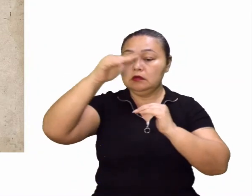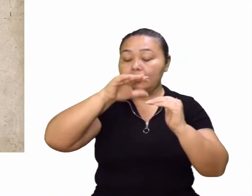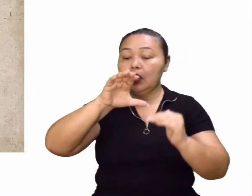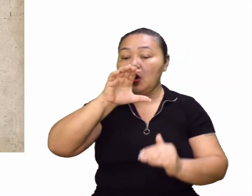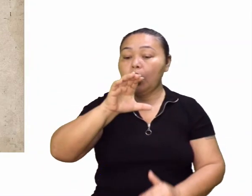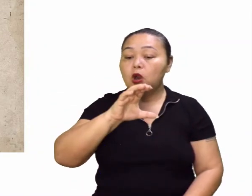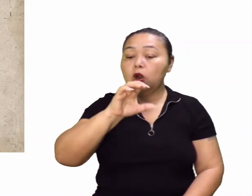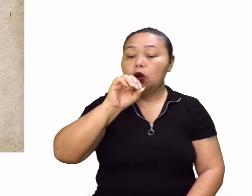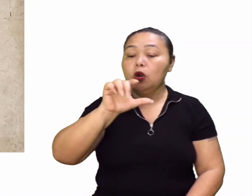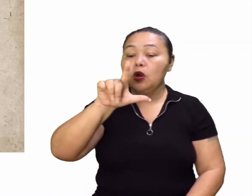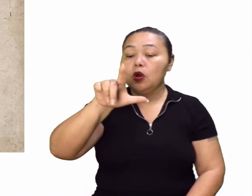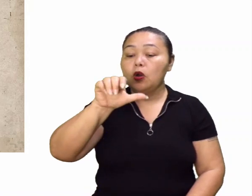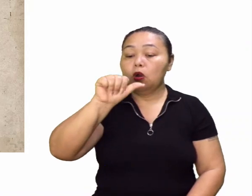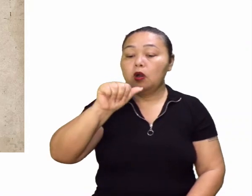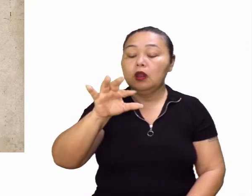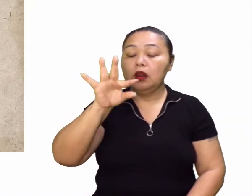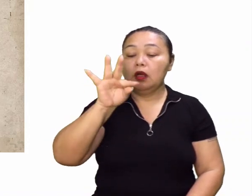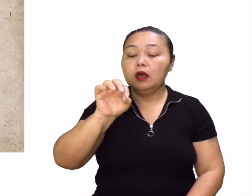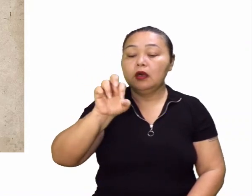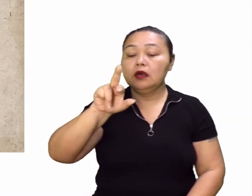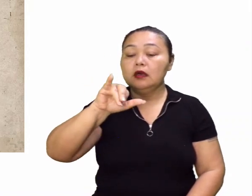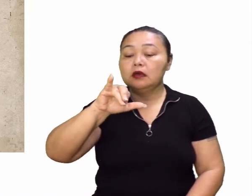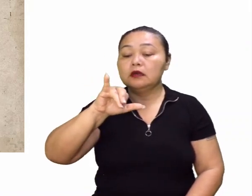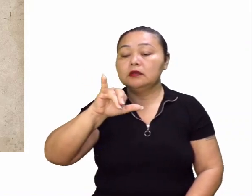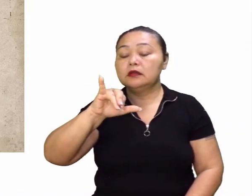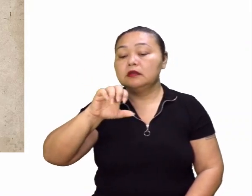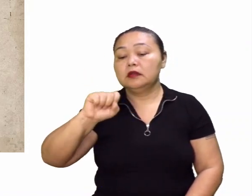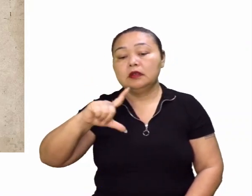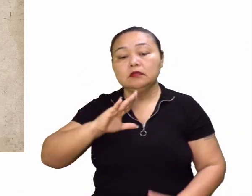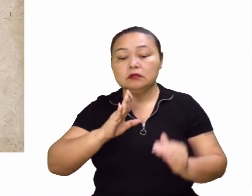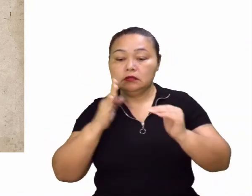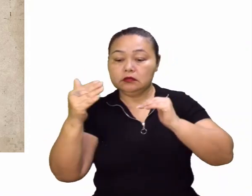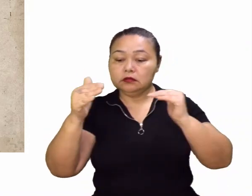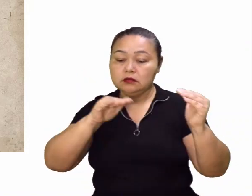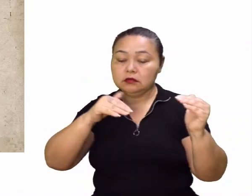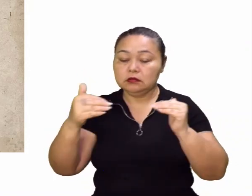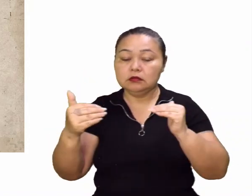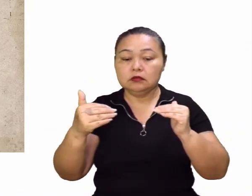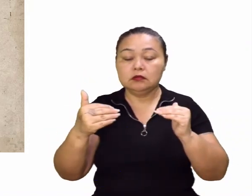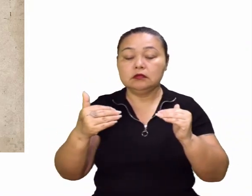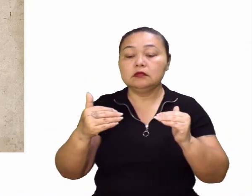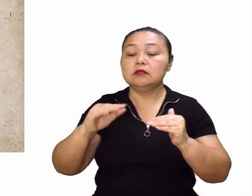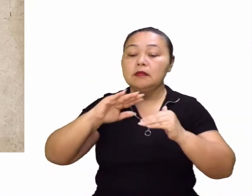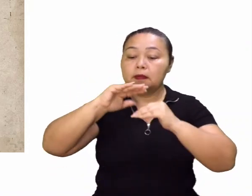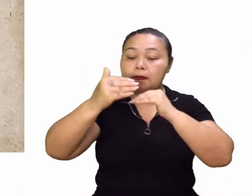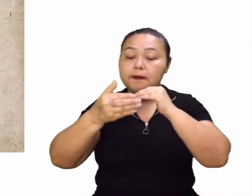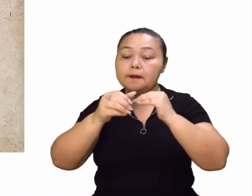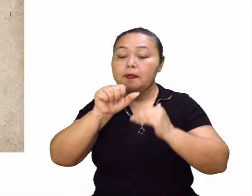tem outros pontos aqui intermediários no meio dos colaterais, que são chamados de